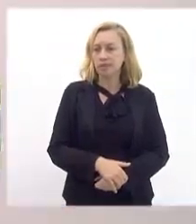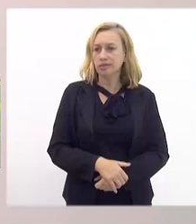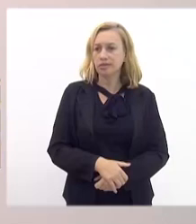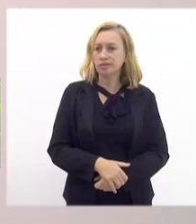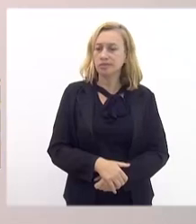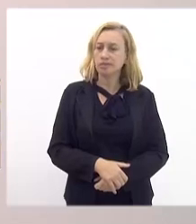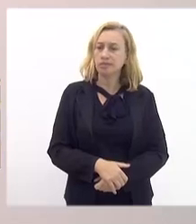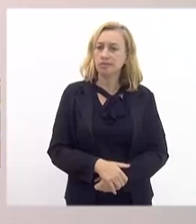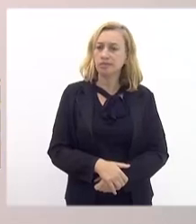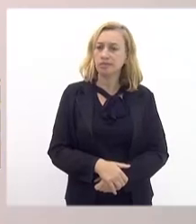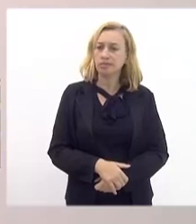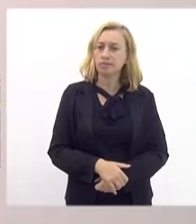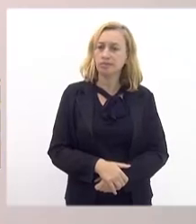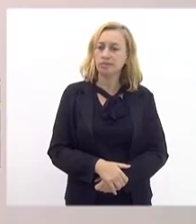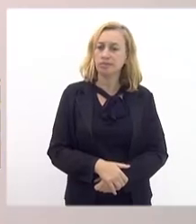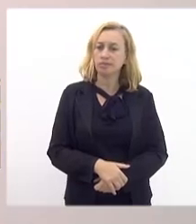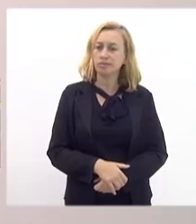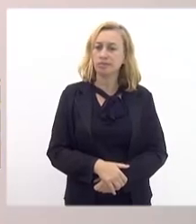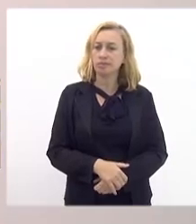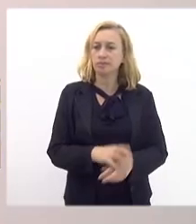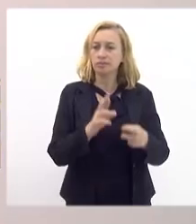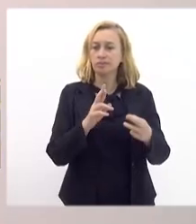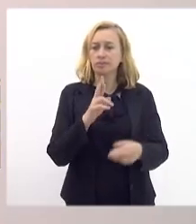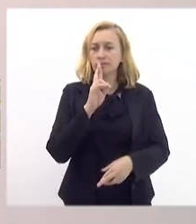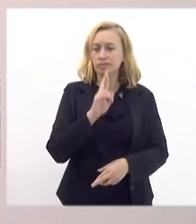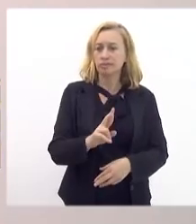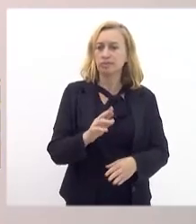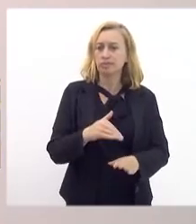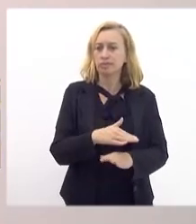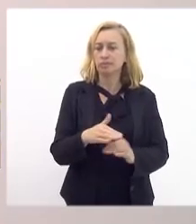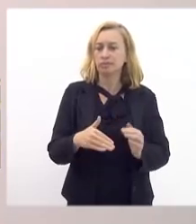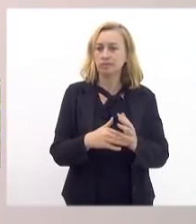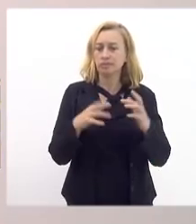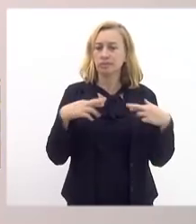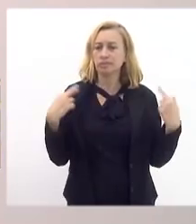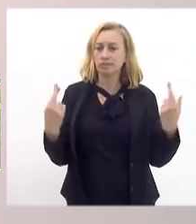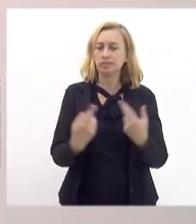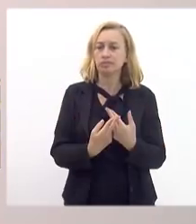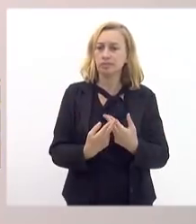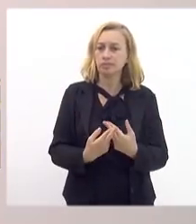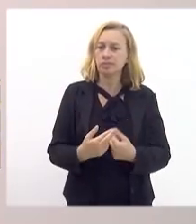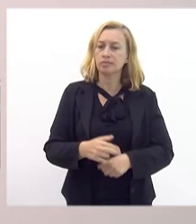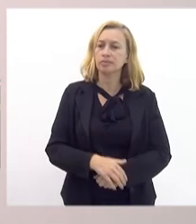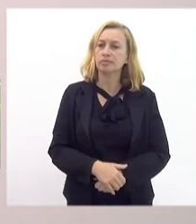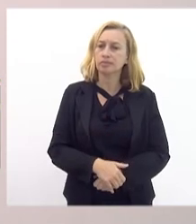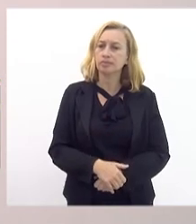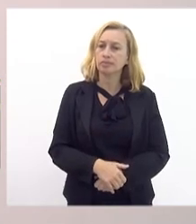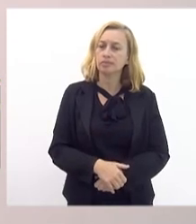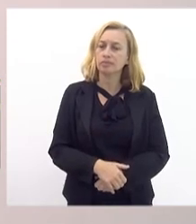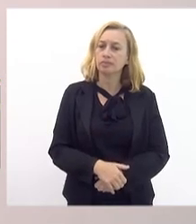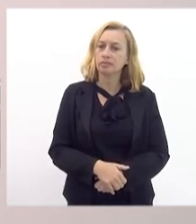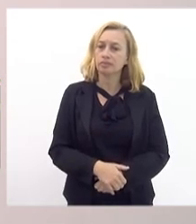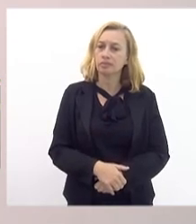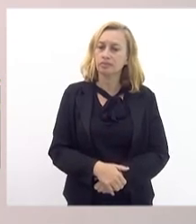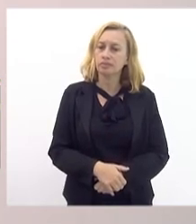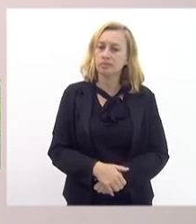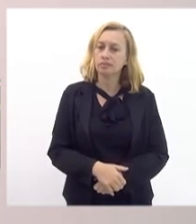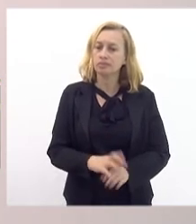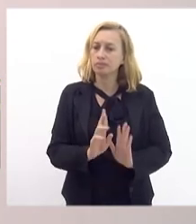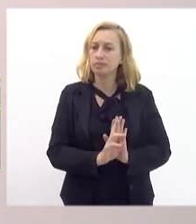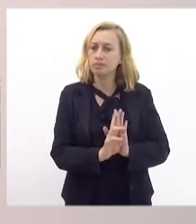e aí de acordo com o resultado dessas reuniões que ele que elas que elas são paritárias inclusive Elas têm a